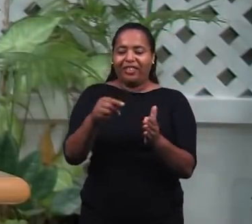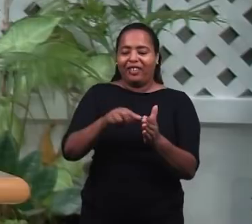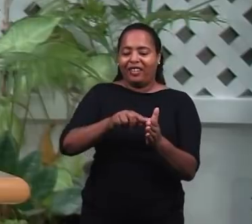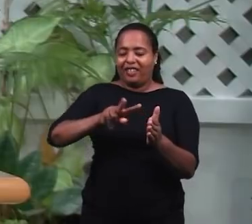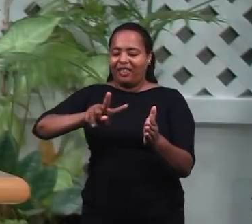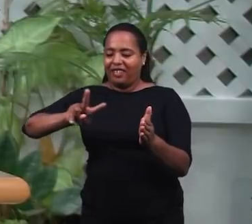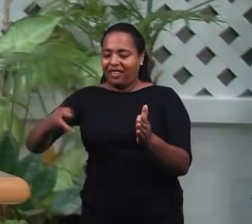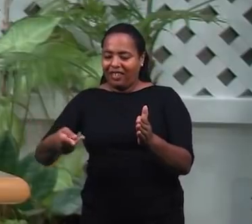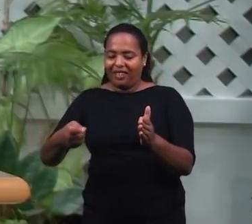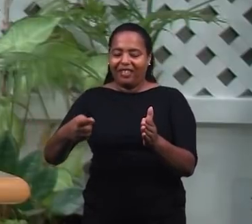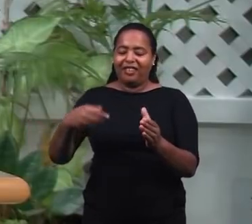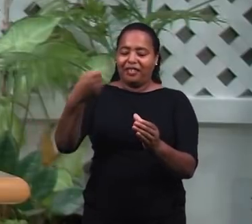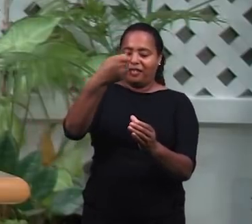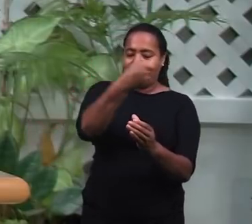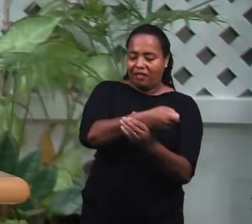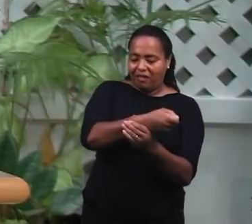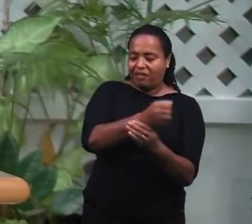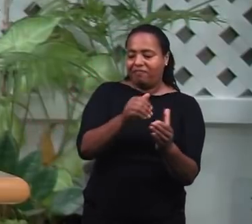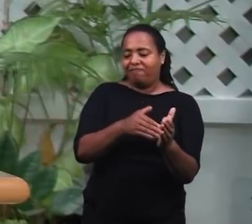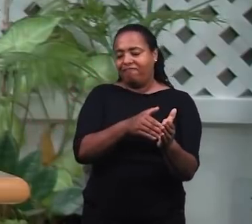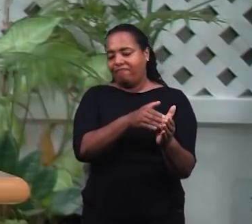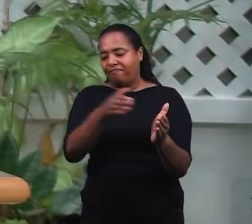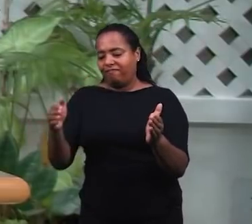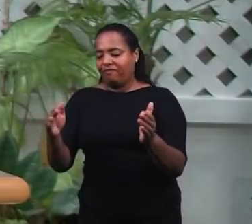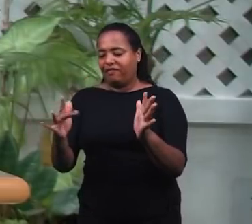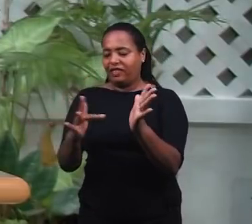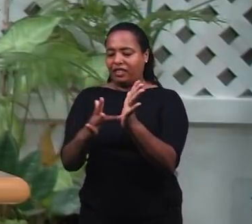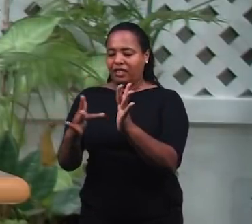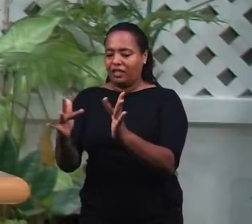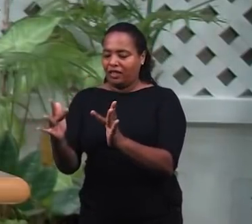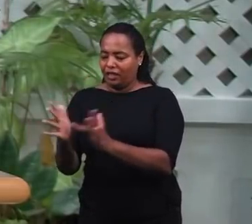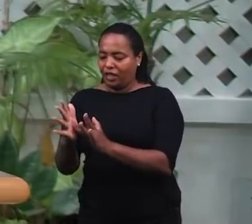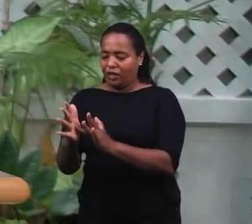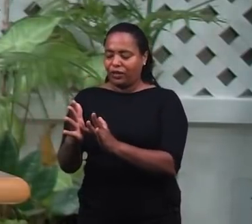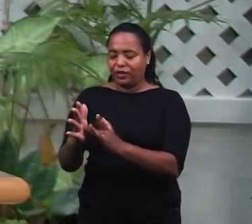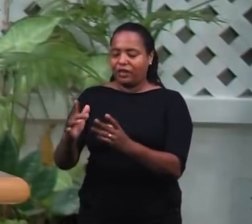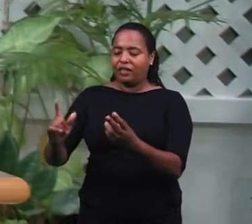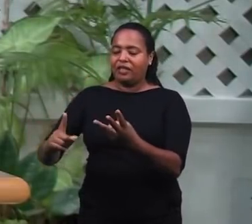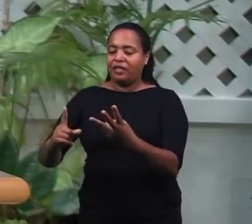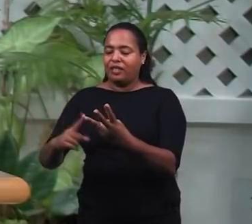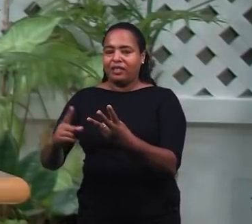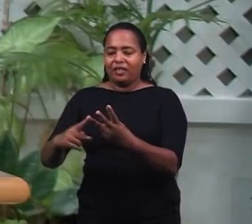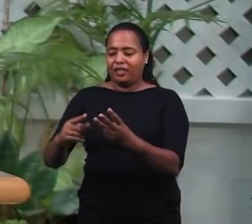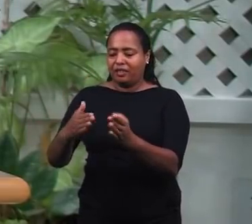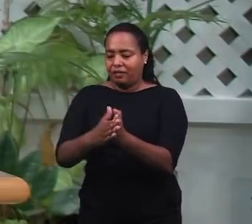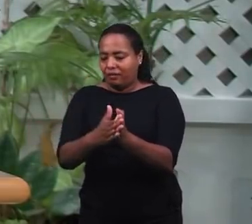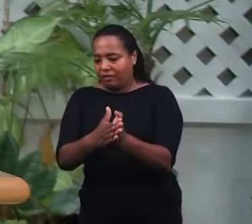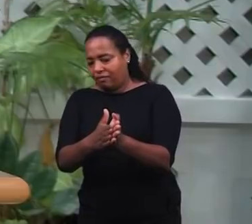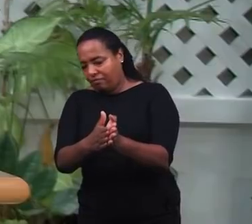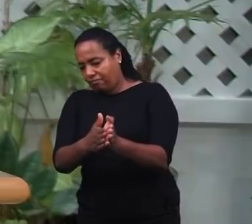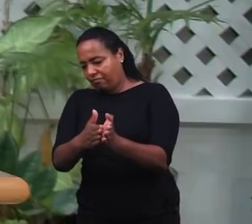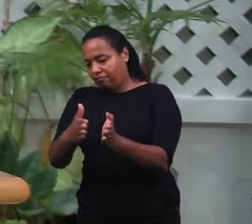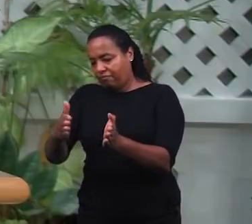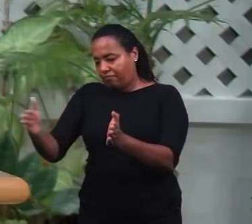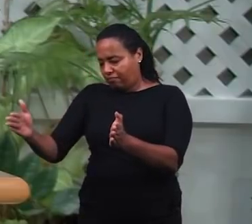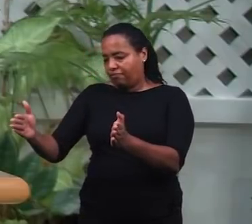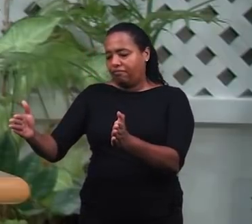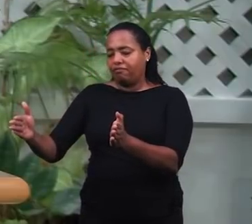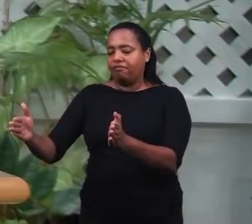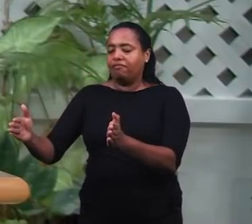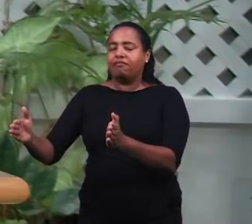anos, de Abraão a Jesus. E a terceira dispensação, a